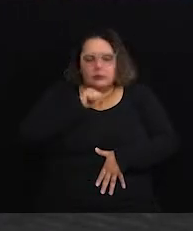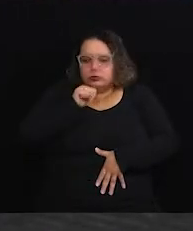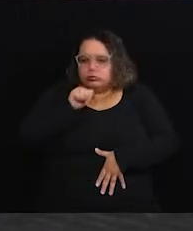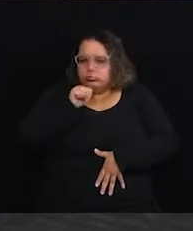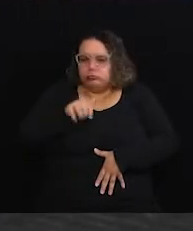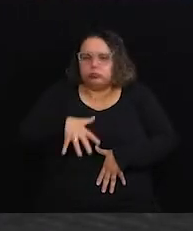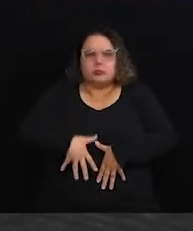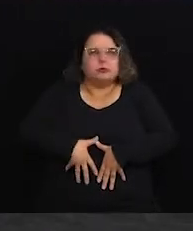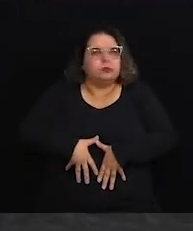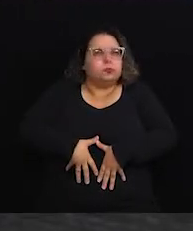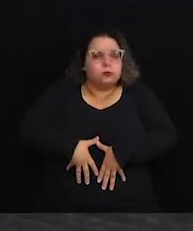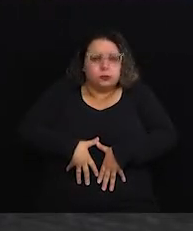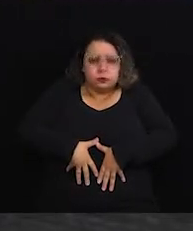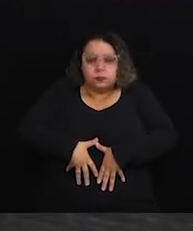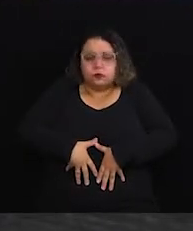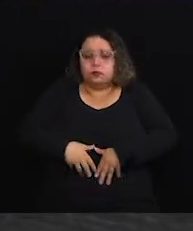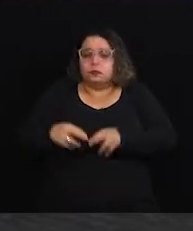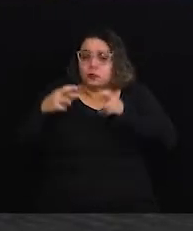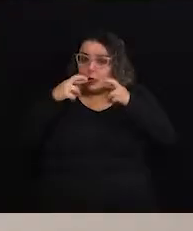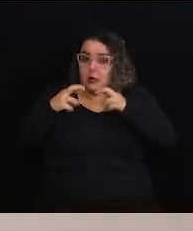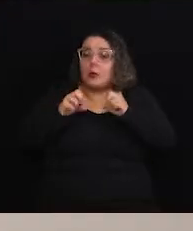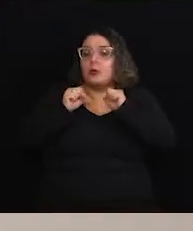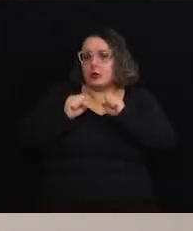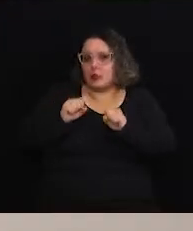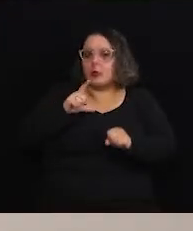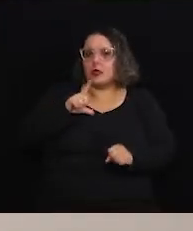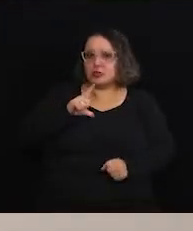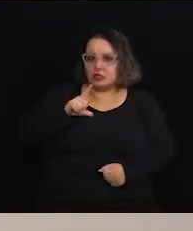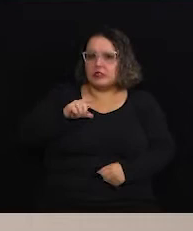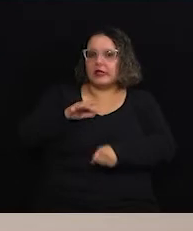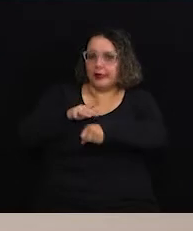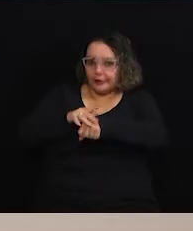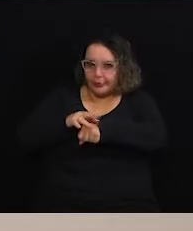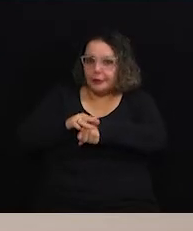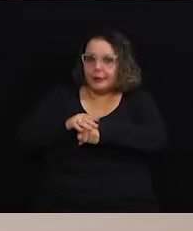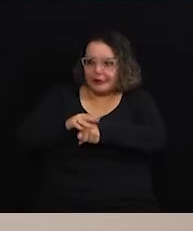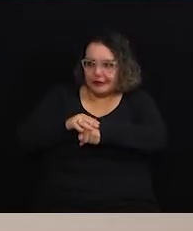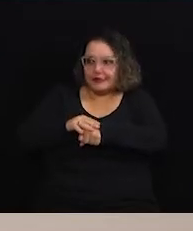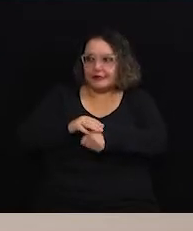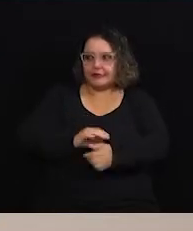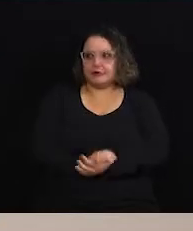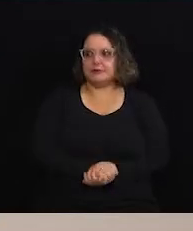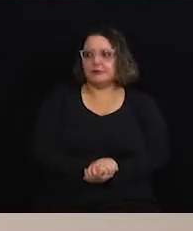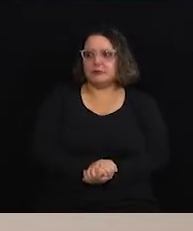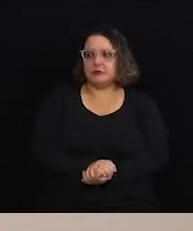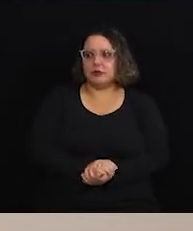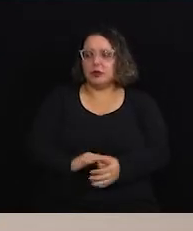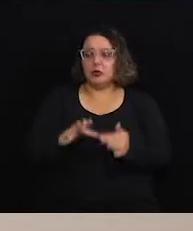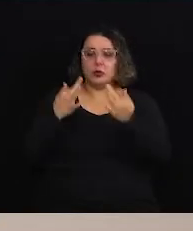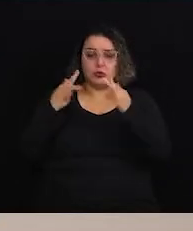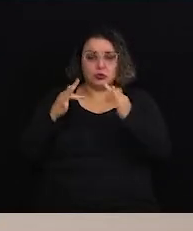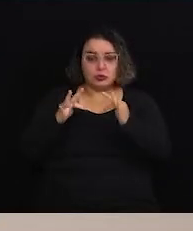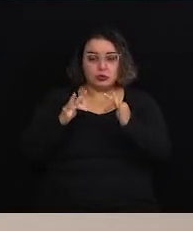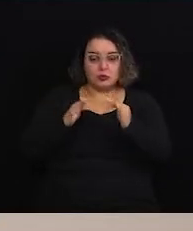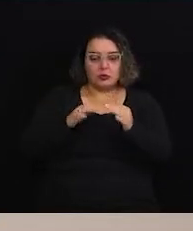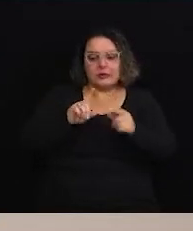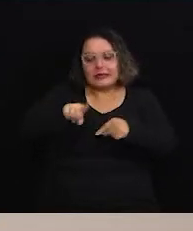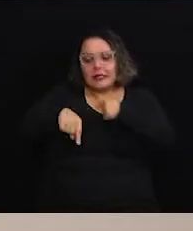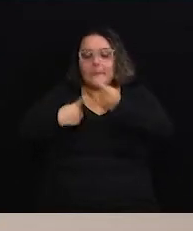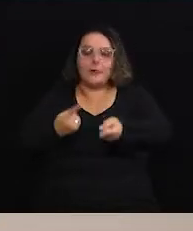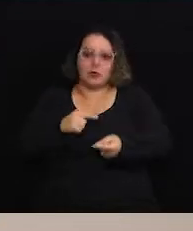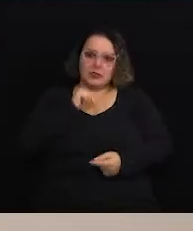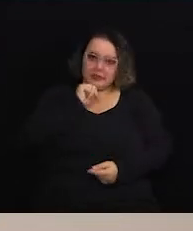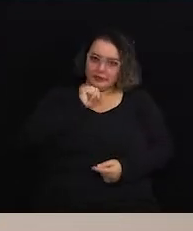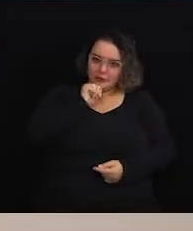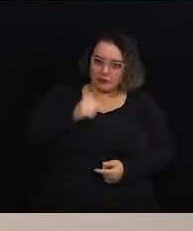importante investigar se ela não possa ter endometriose, né? E, posteriormente, elas podem sentir, assim, dor fora do período menstrual, elas podem